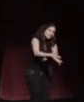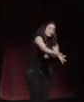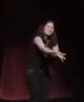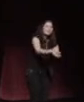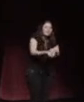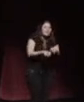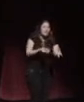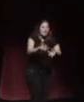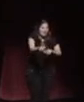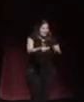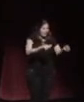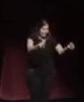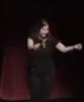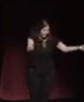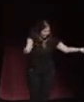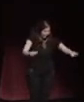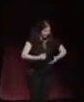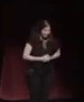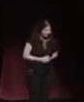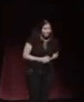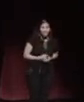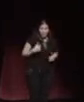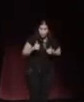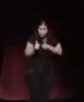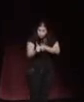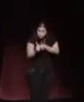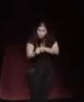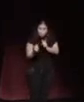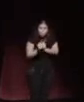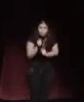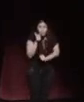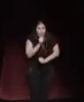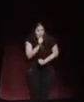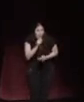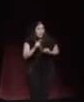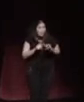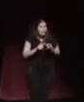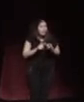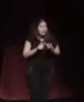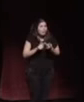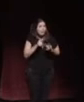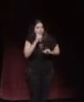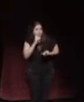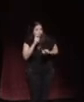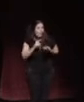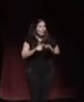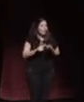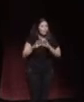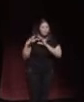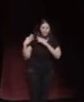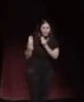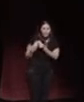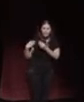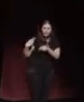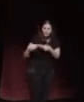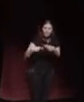mães, com bebês, pais, gerações, é que chega uma hora que parece algo que